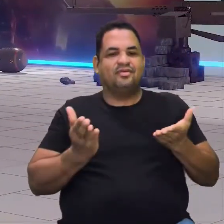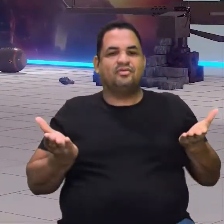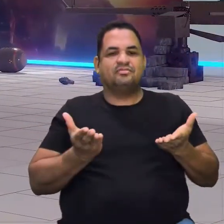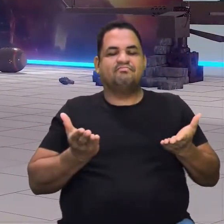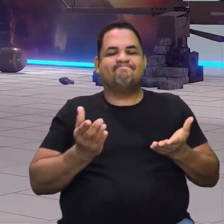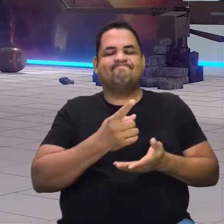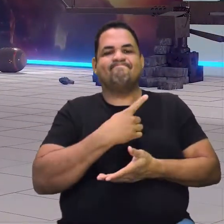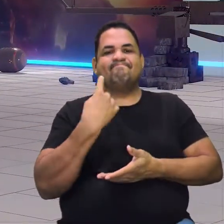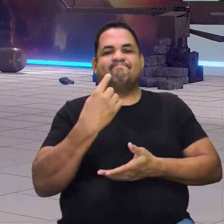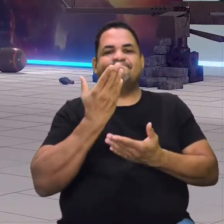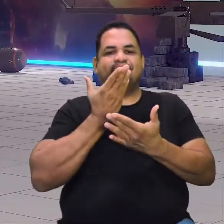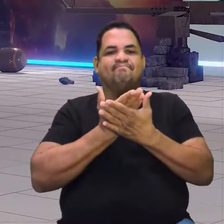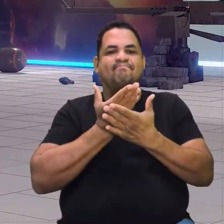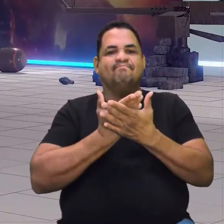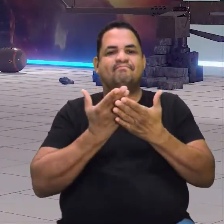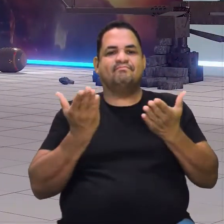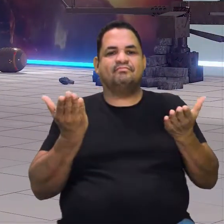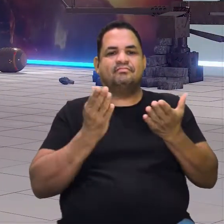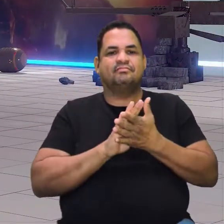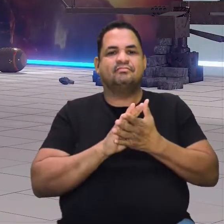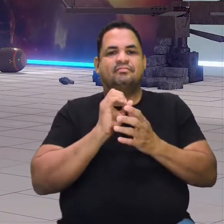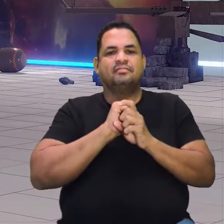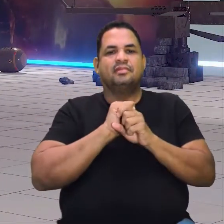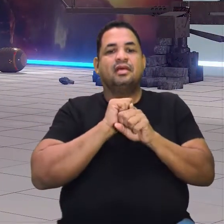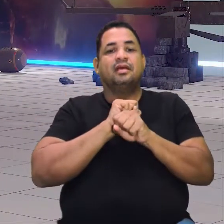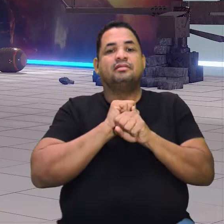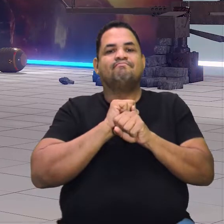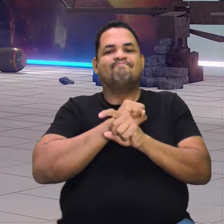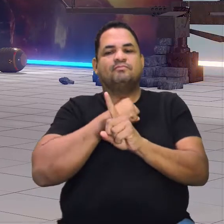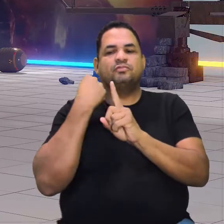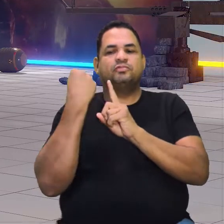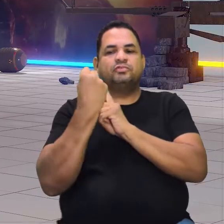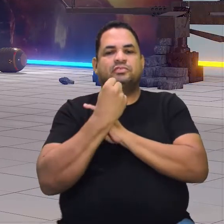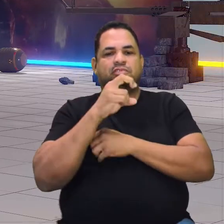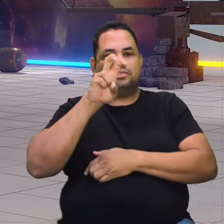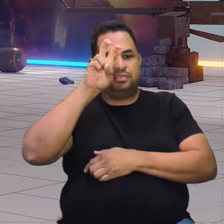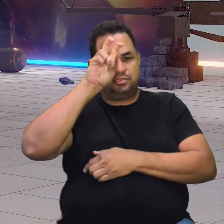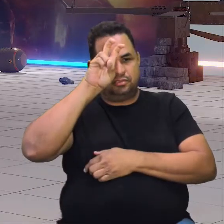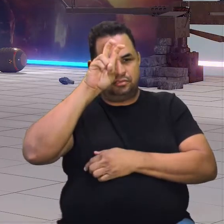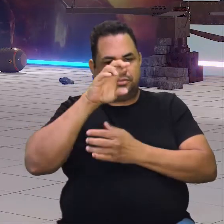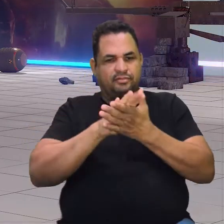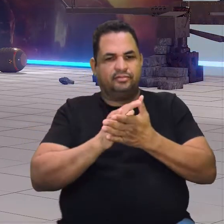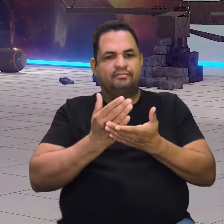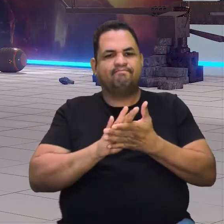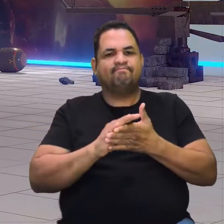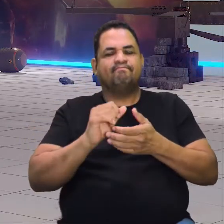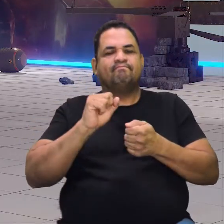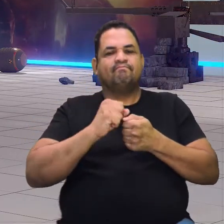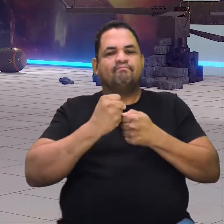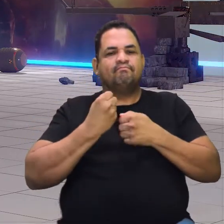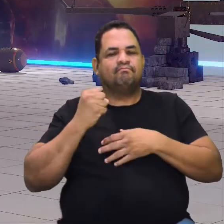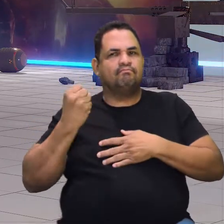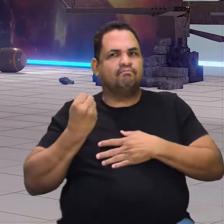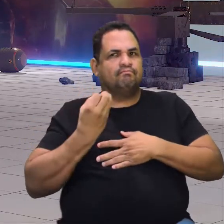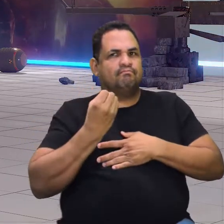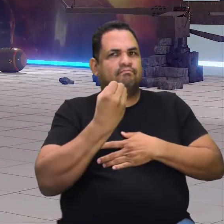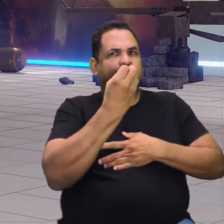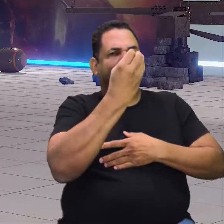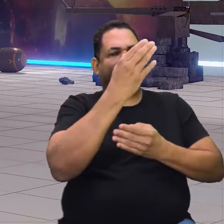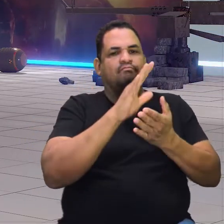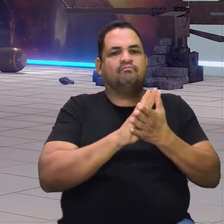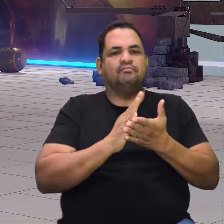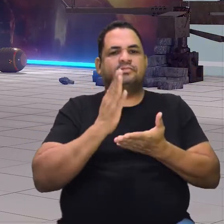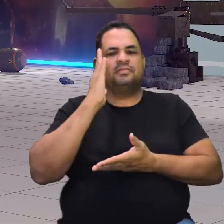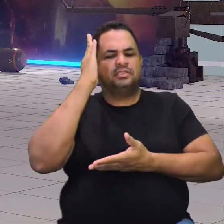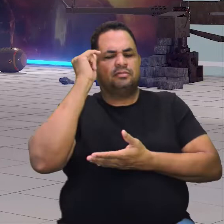vamos falar sobre a sociedade egípcia. Vamos fazer essa viagem ao Egito. Você sabe o que é o Egito, como foi o